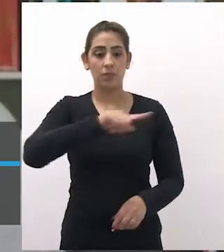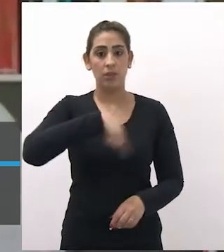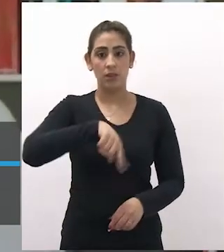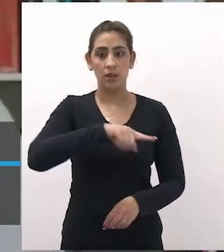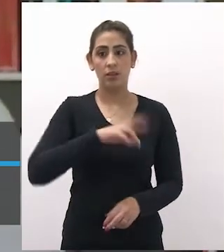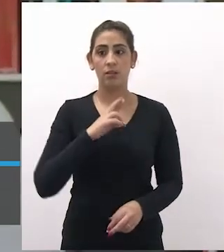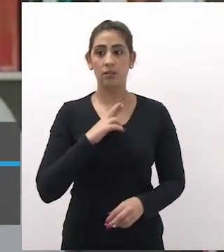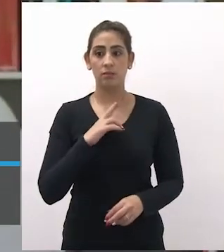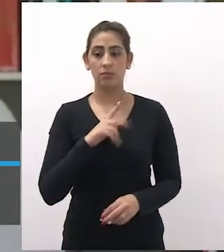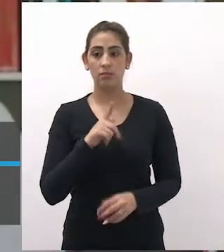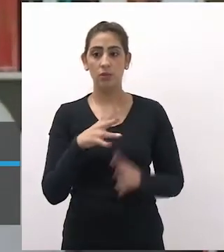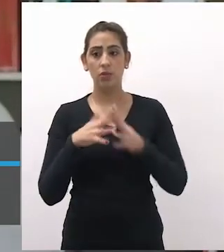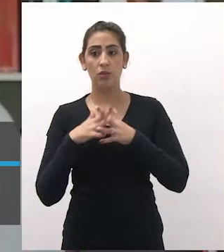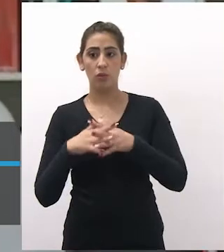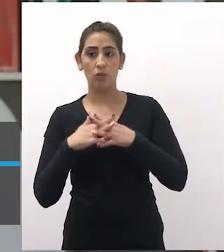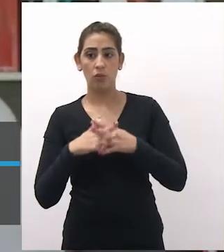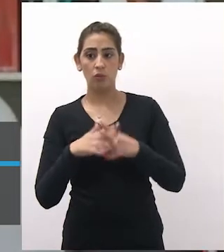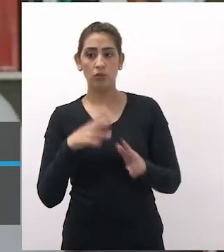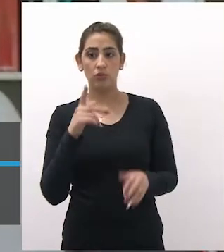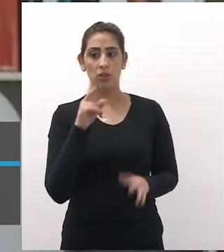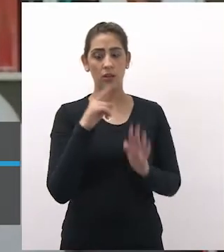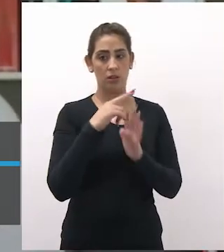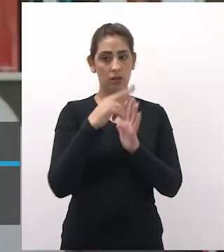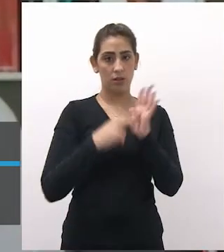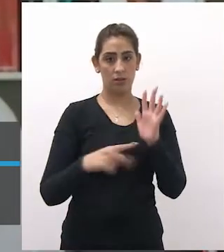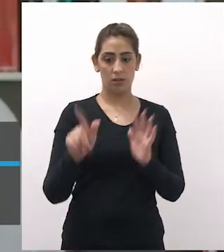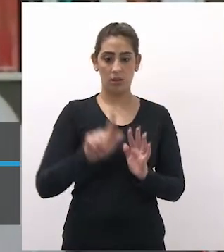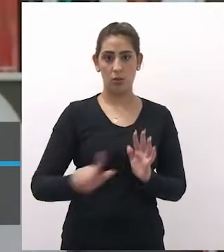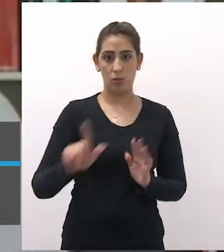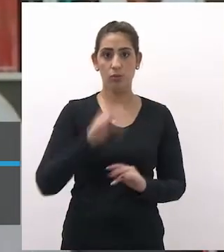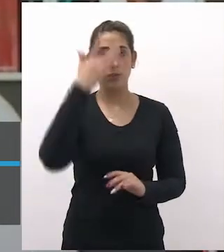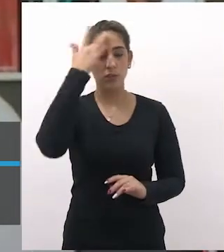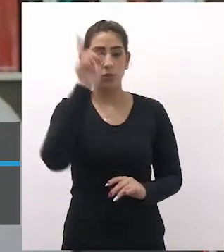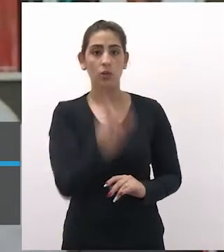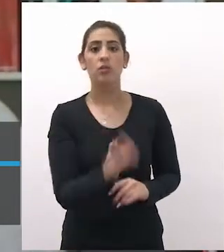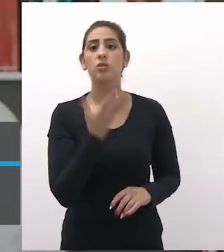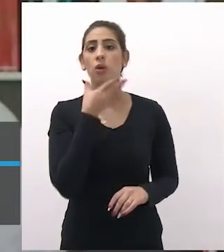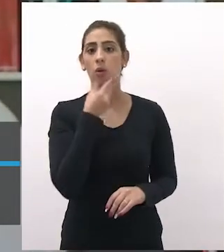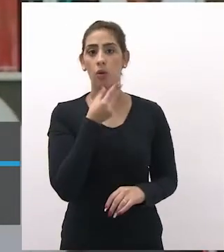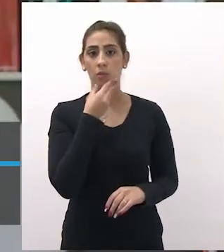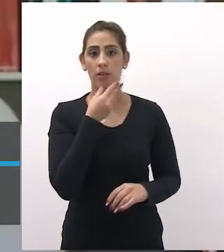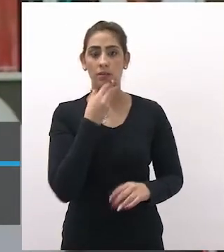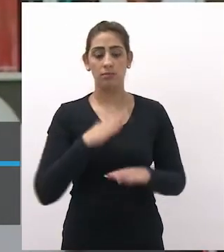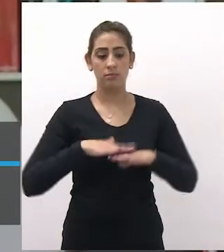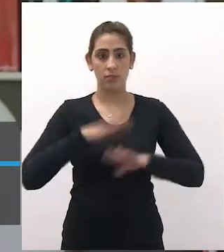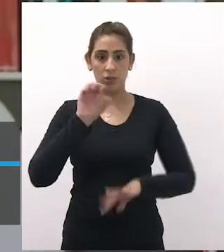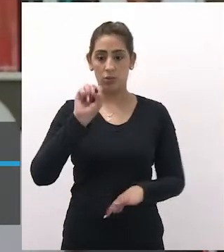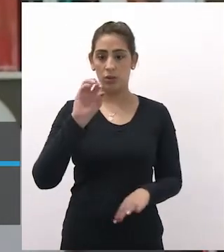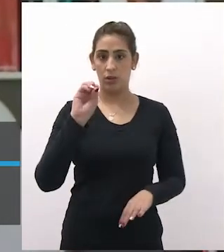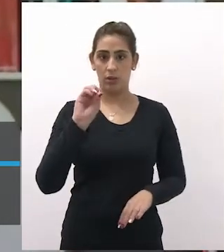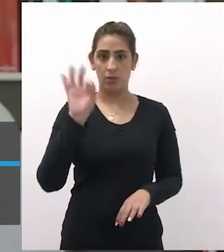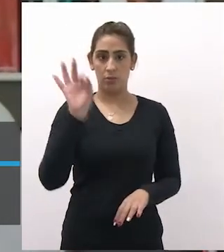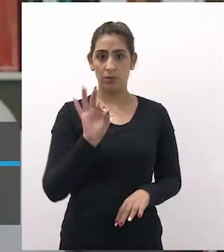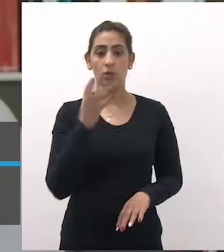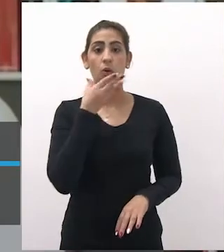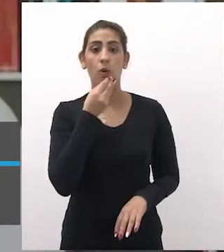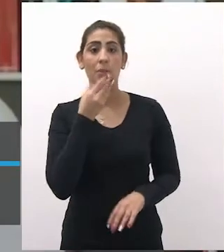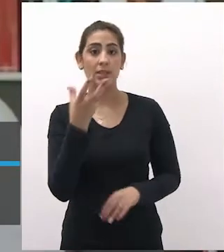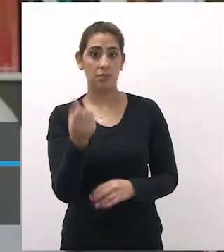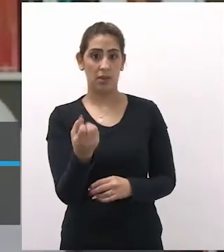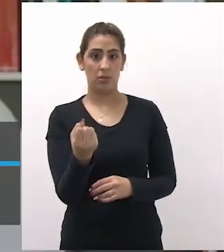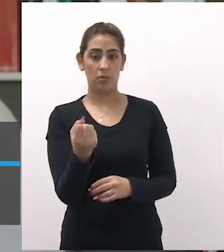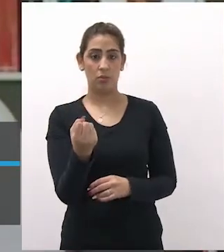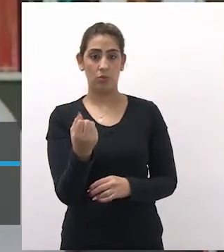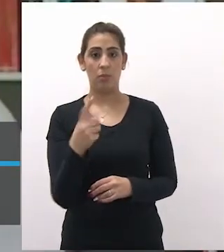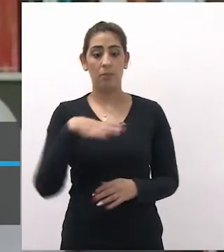difundem literaturas de pessoas, de homens, mais de 80% homens brancos e mais